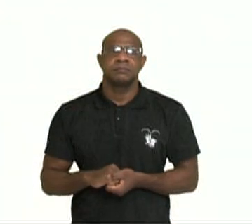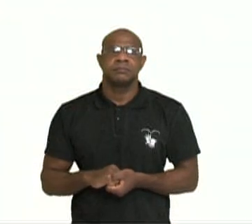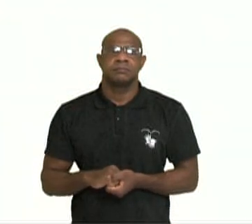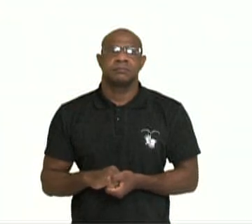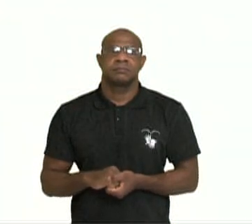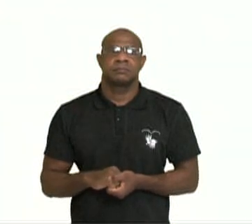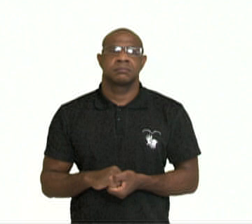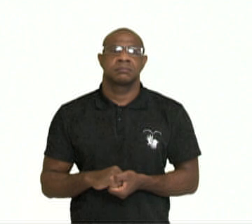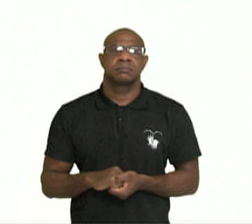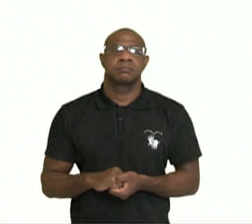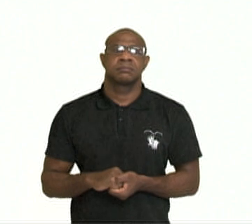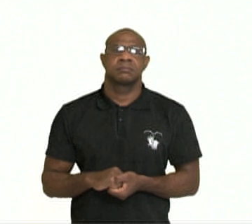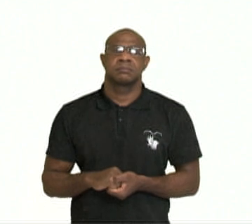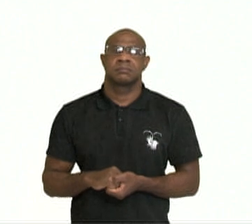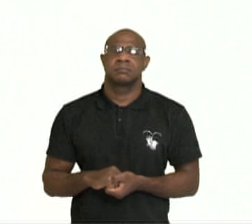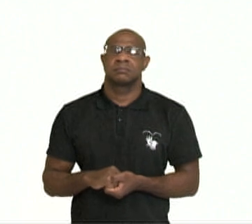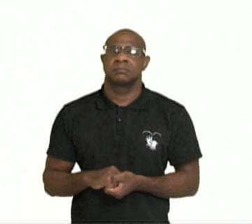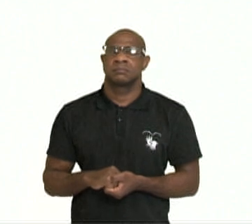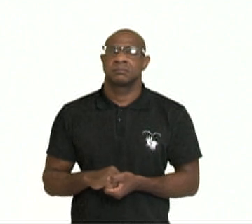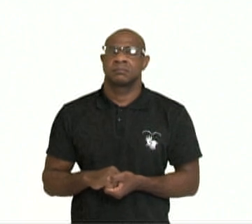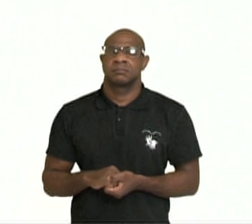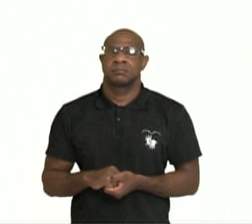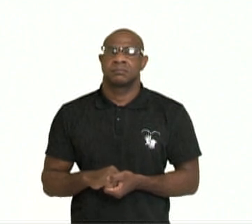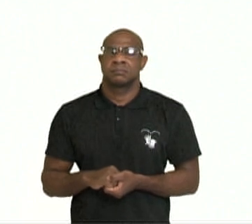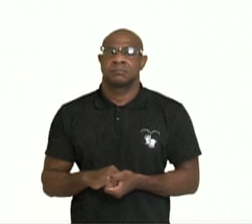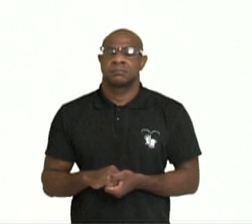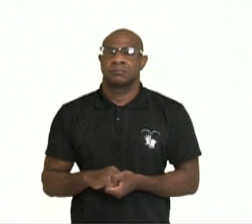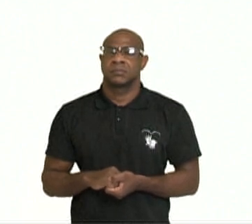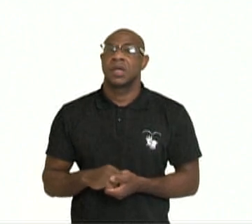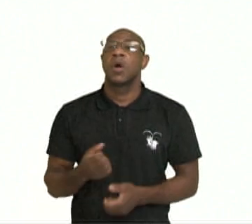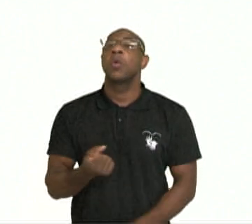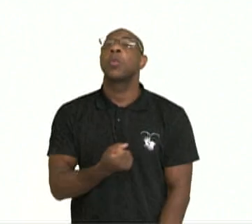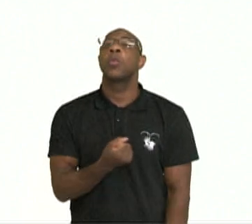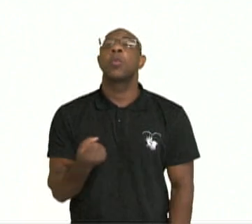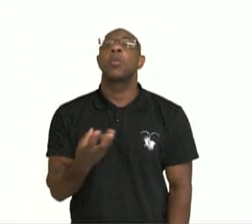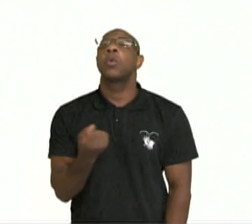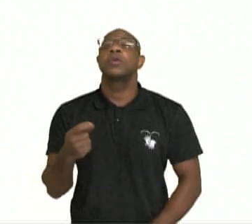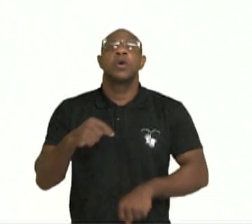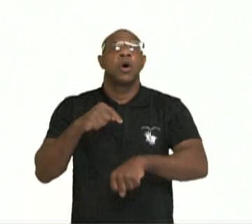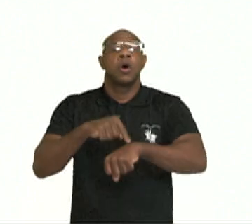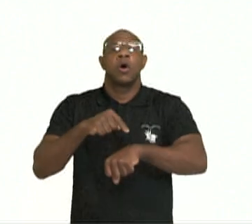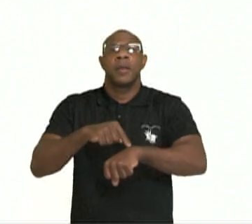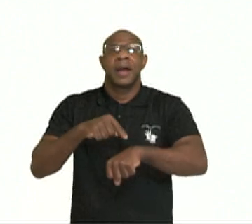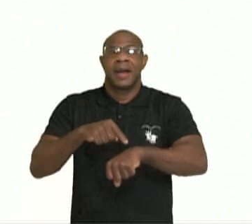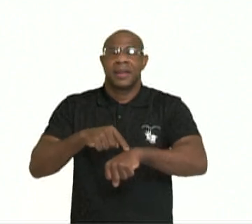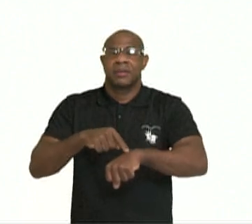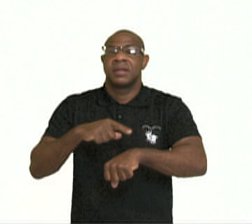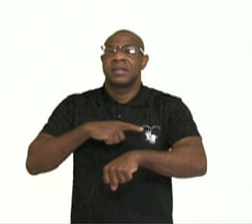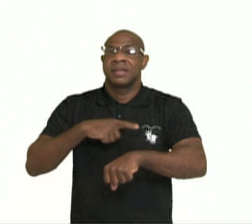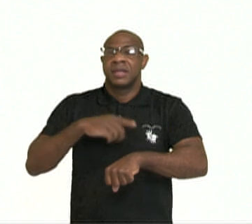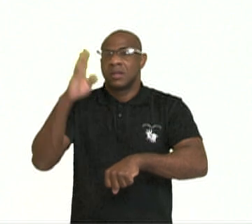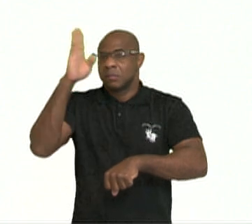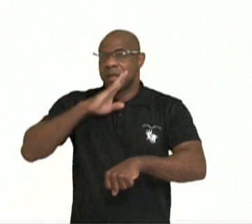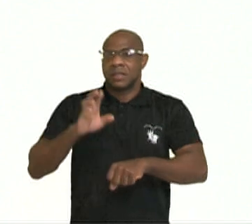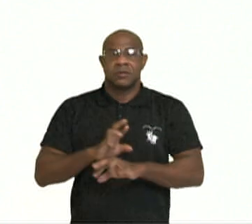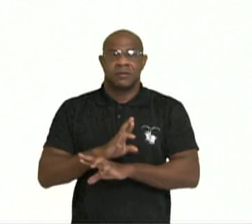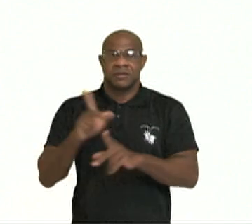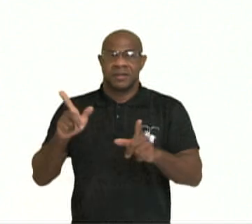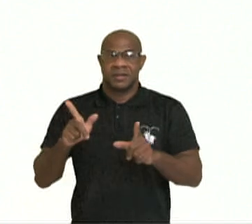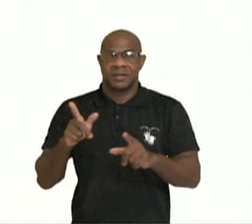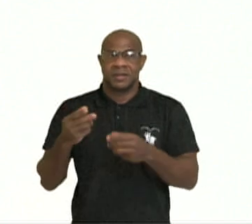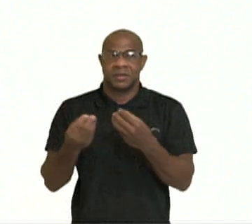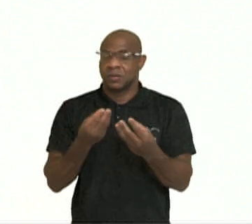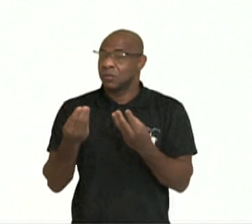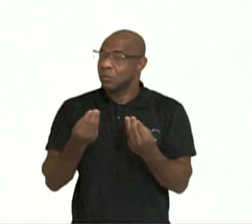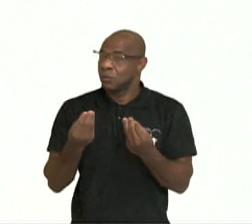Sabes quantos usos horários há em Brasil? Sabe quantos fusos existem aqui nessa terra maravilhosa